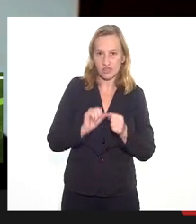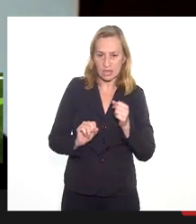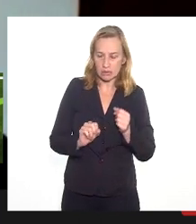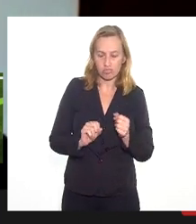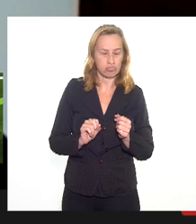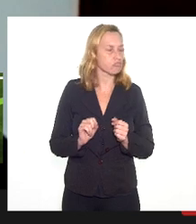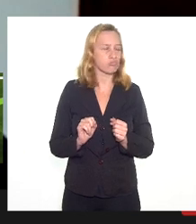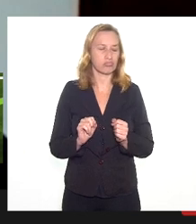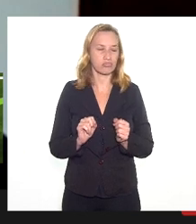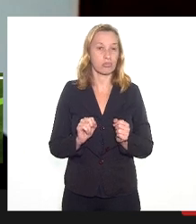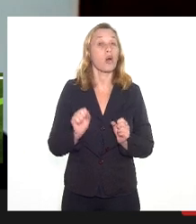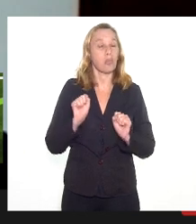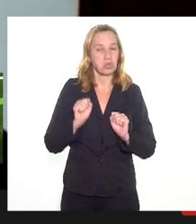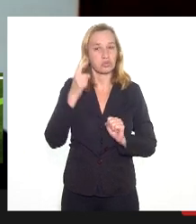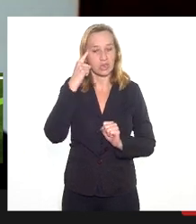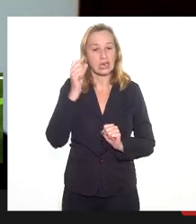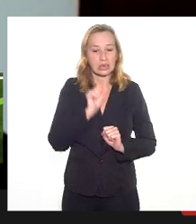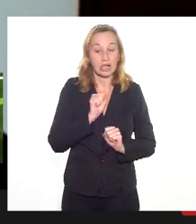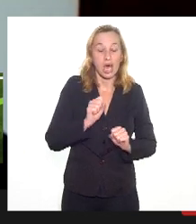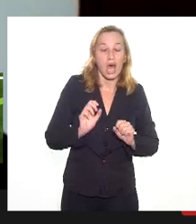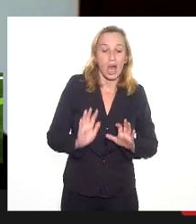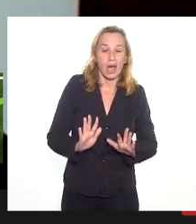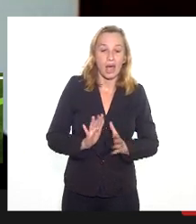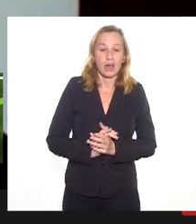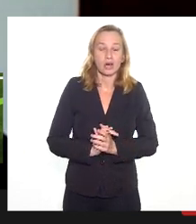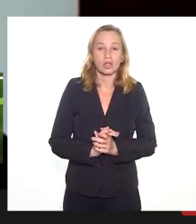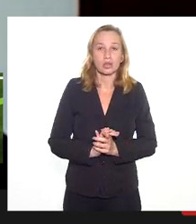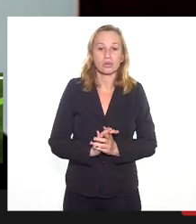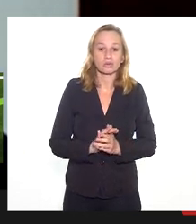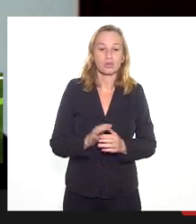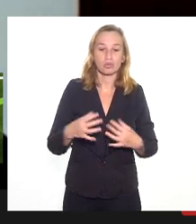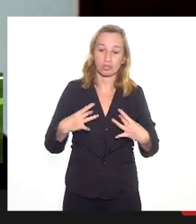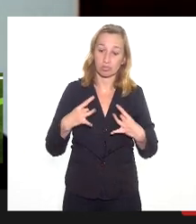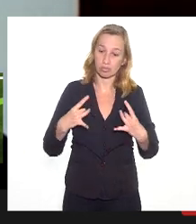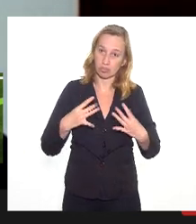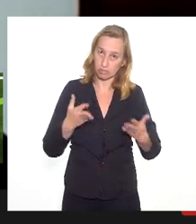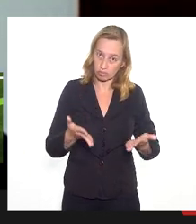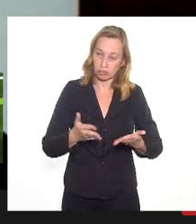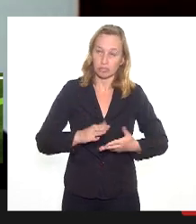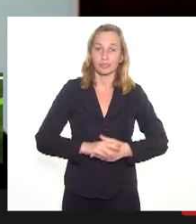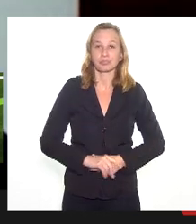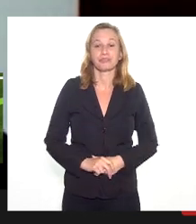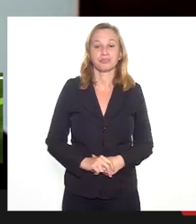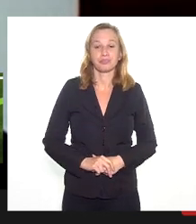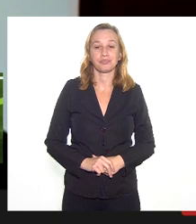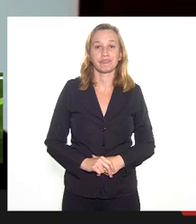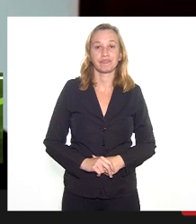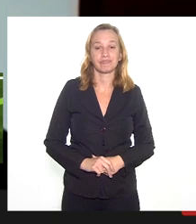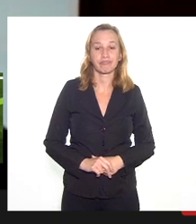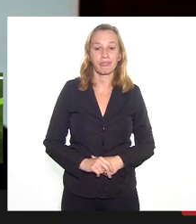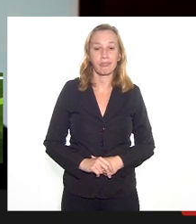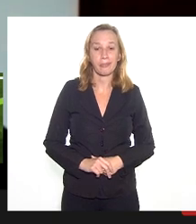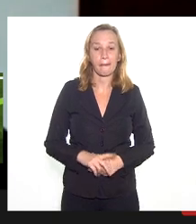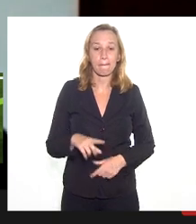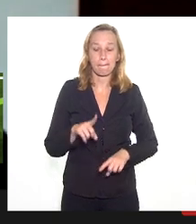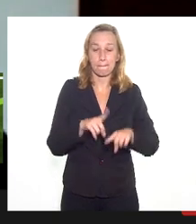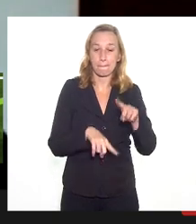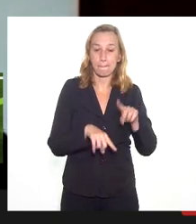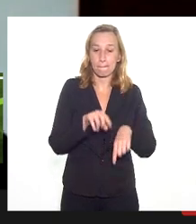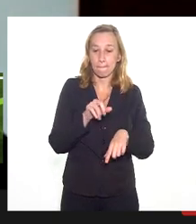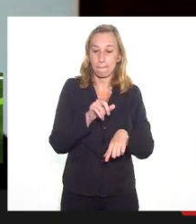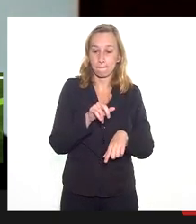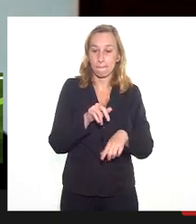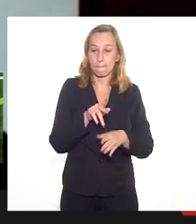gente não possa pensar. Então, assim, a gente, nós nos colocamos à disposição, inclusive o nosso material, os